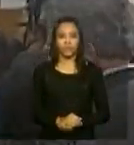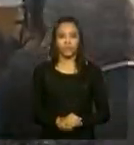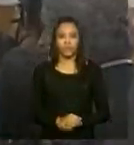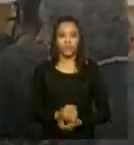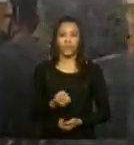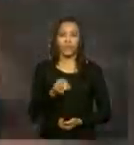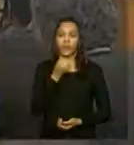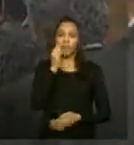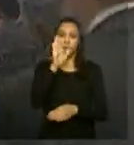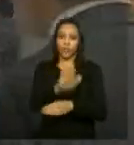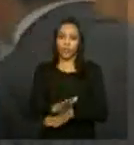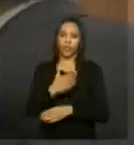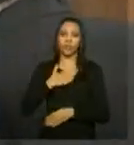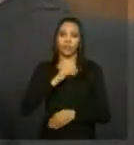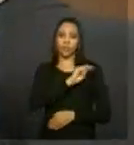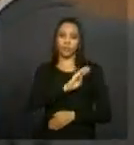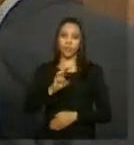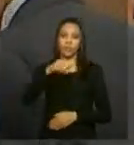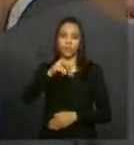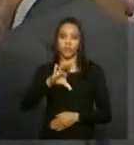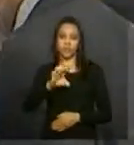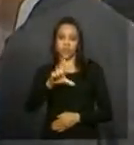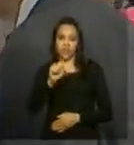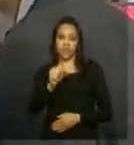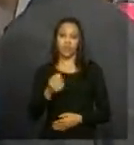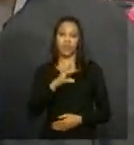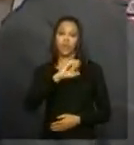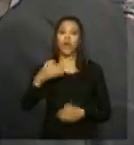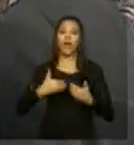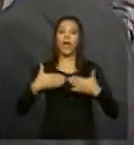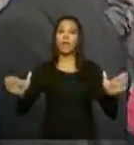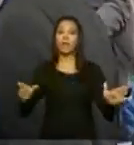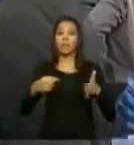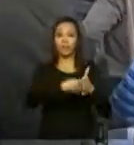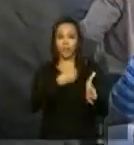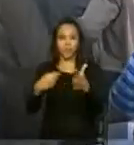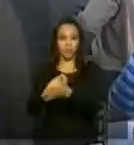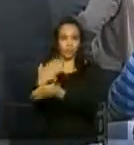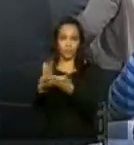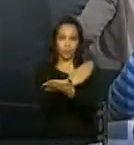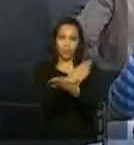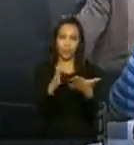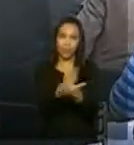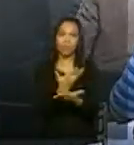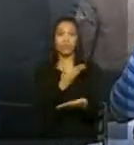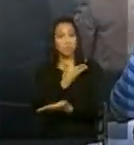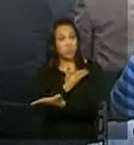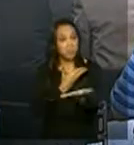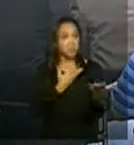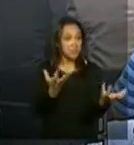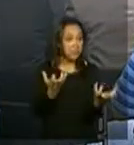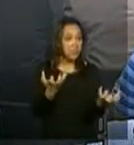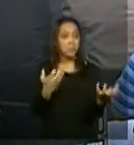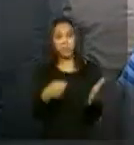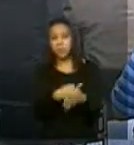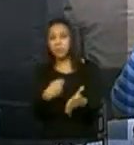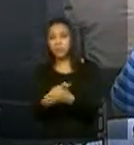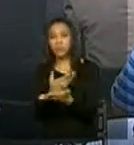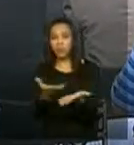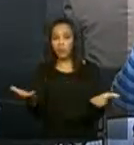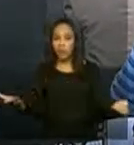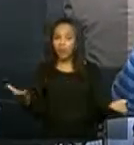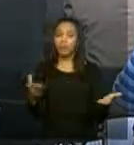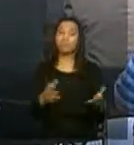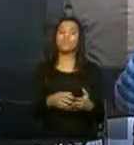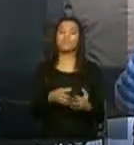gente boa tarde meu nome é marcelo coordenador geral de imprensa a gente vai ver agora pra algumas perguntas aos colegas que queiram fazer perguntas a gente